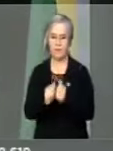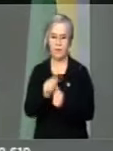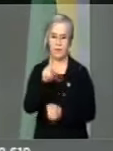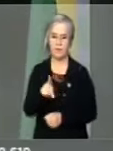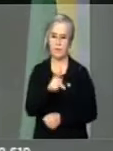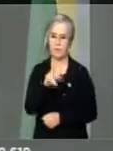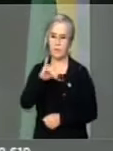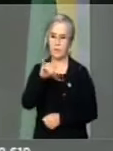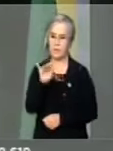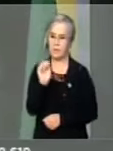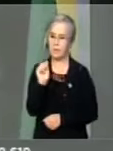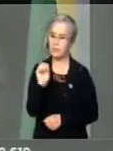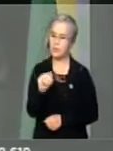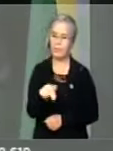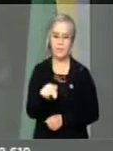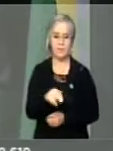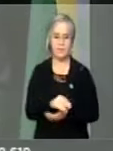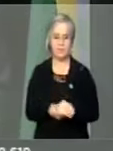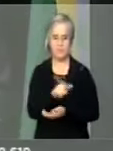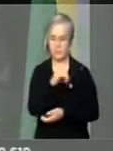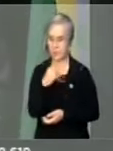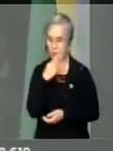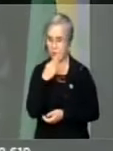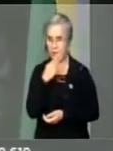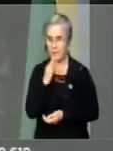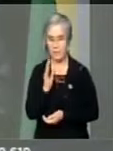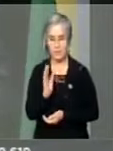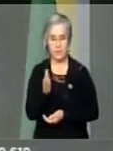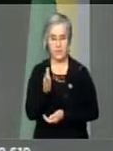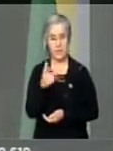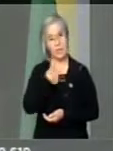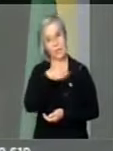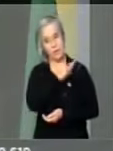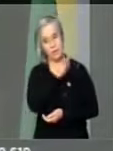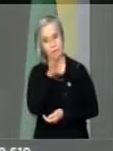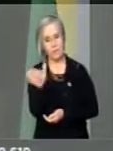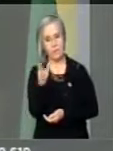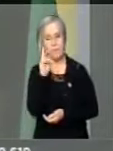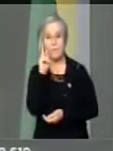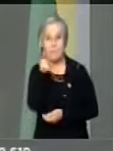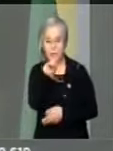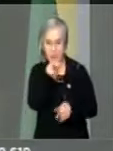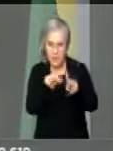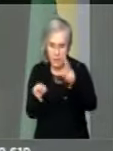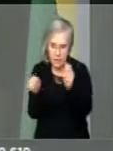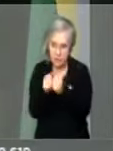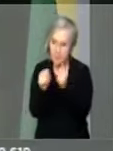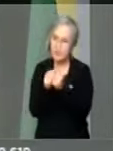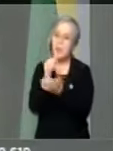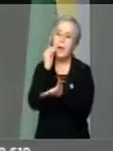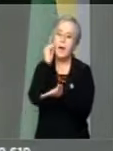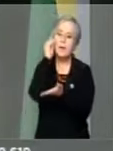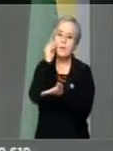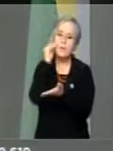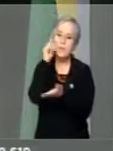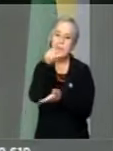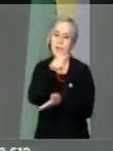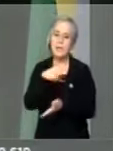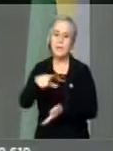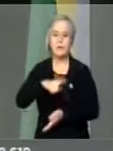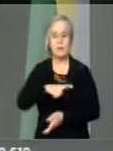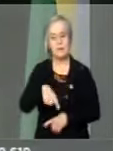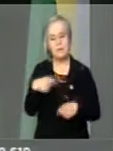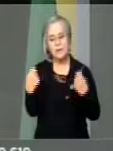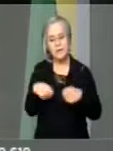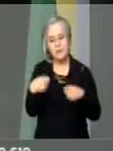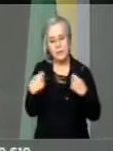Pietro, que muitos conhecem da Missão Belém. E ali eu fui ver com ele a experiência que eles vivem, a necessidade